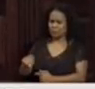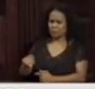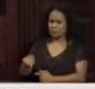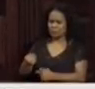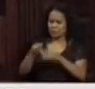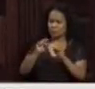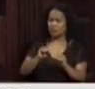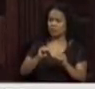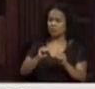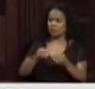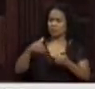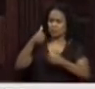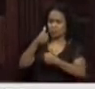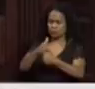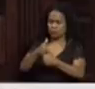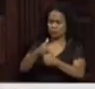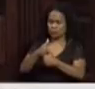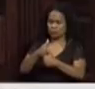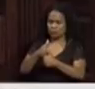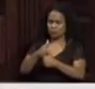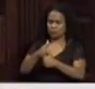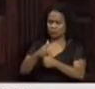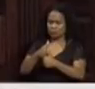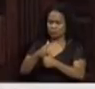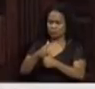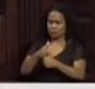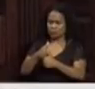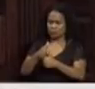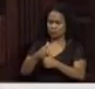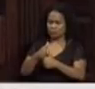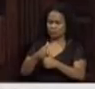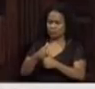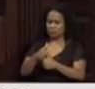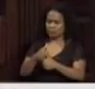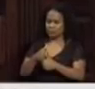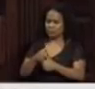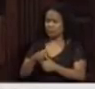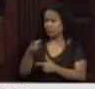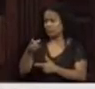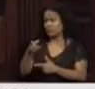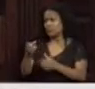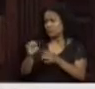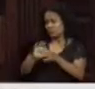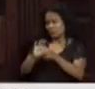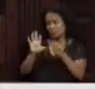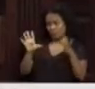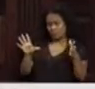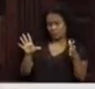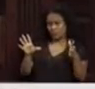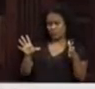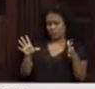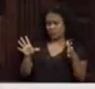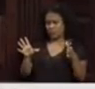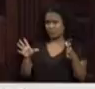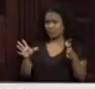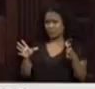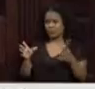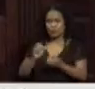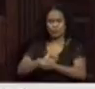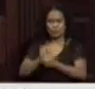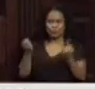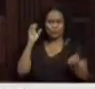troca de parlamentares que se inscrevem no regimento interno. Vossa Excelência permitiu. De uma mais uma vez, de erradamente.